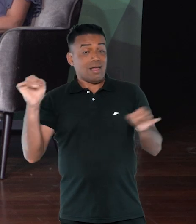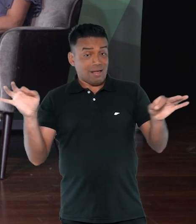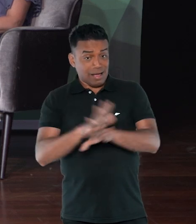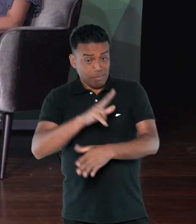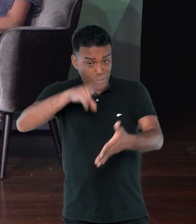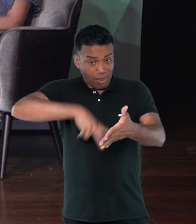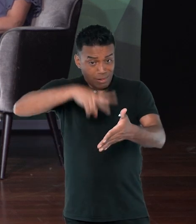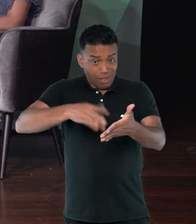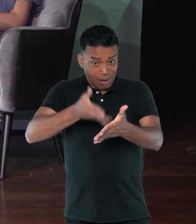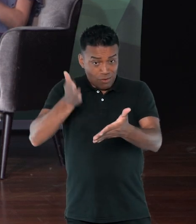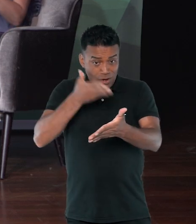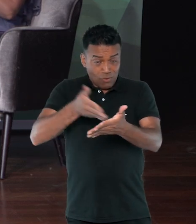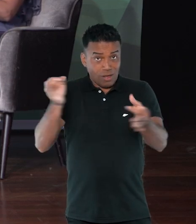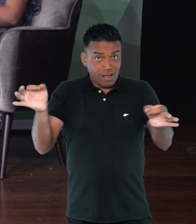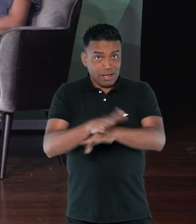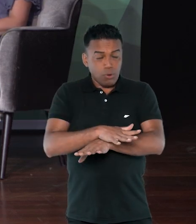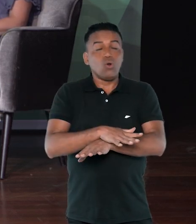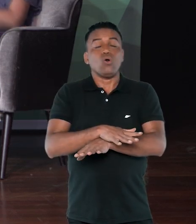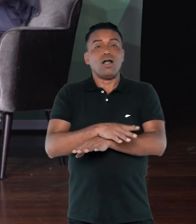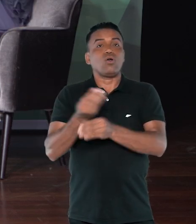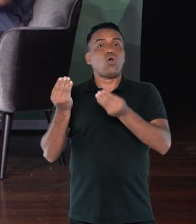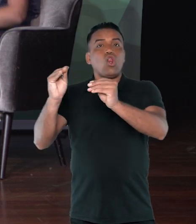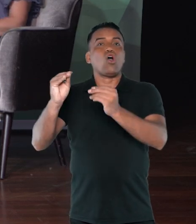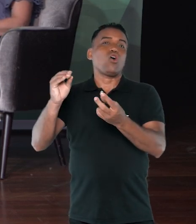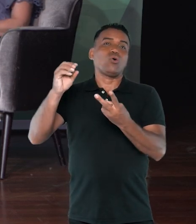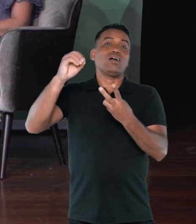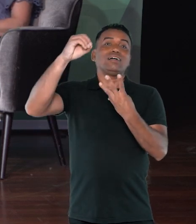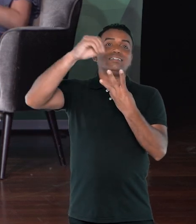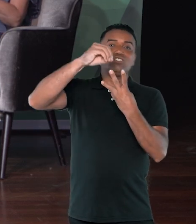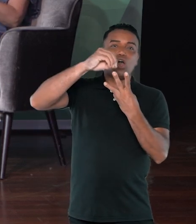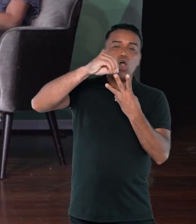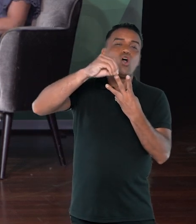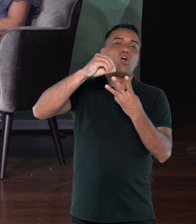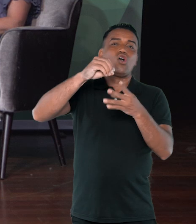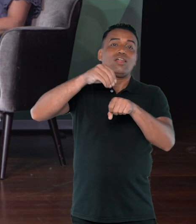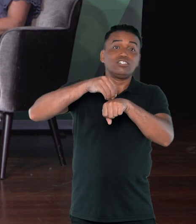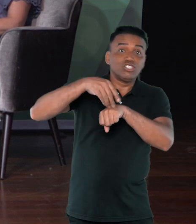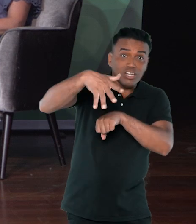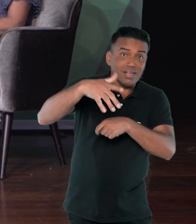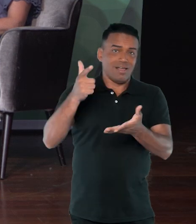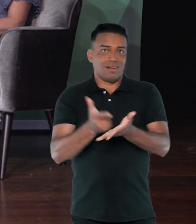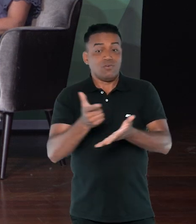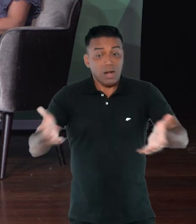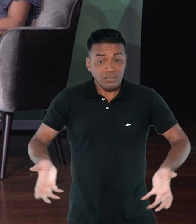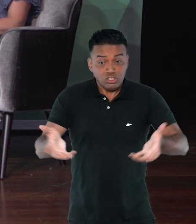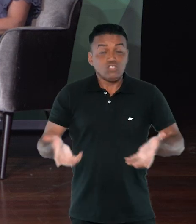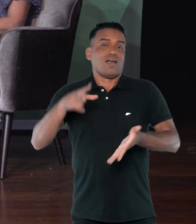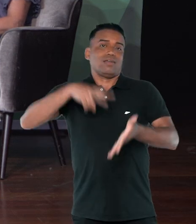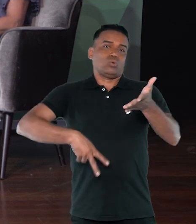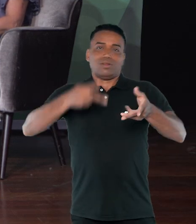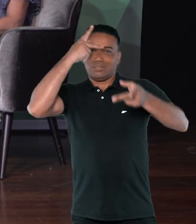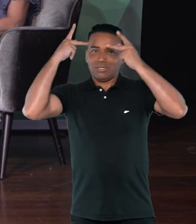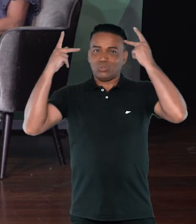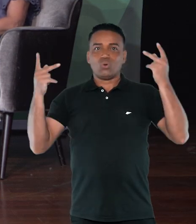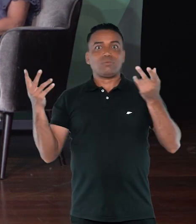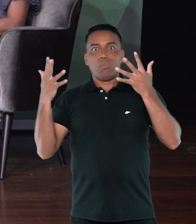livro, eu coloco lá nos meus stories, né? Missão cumprida, dica de livro, né? Para fomentar, né, a leitura.